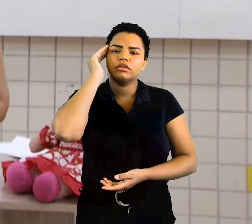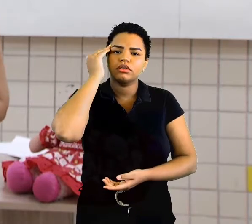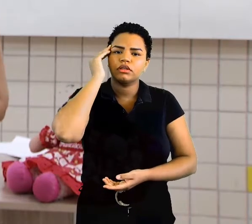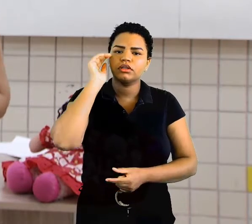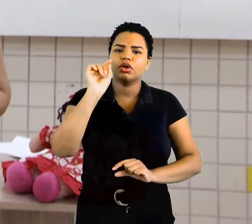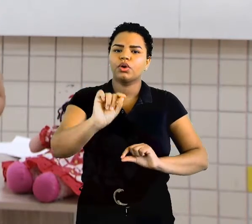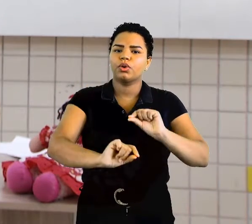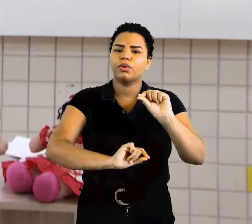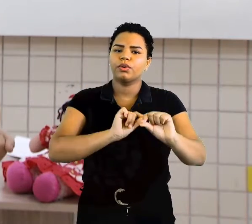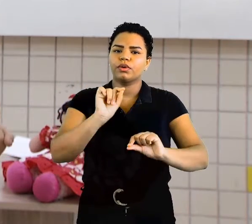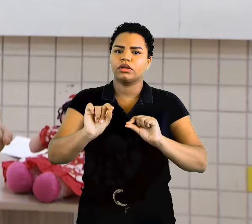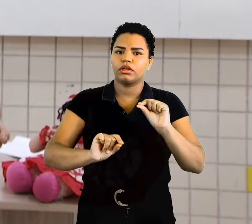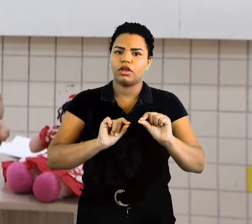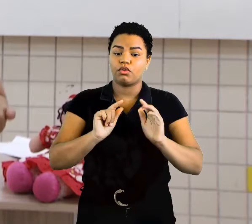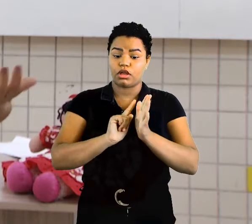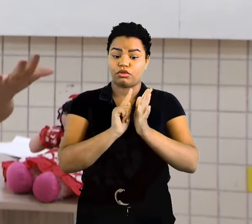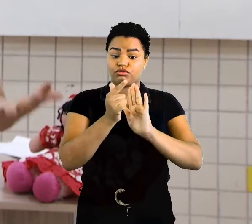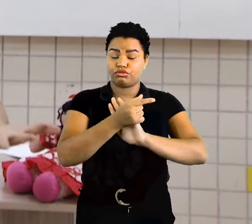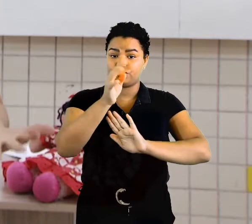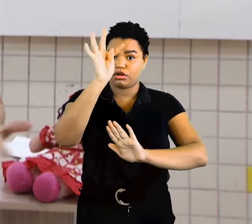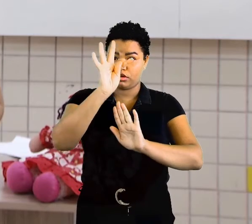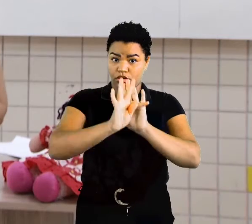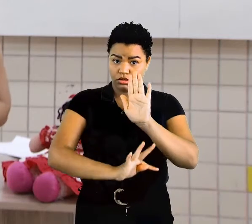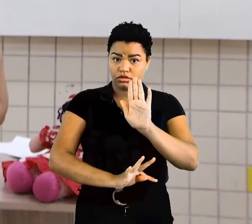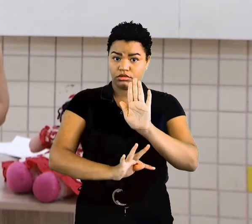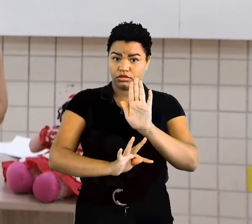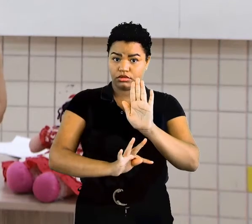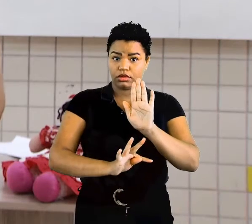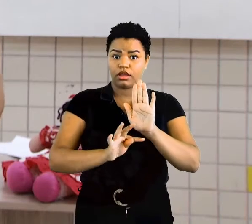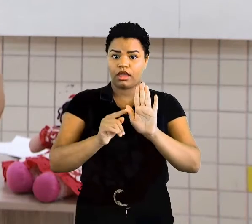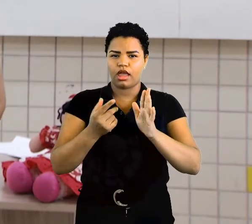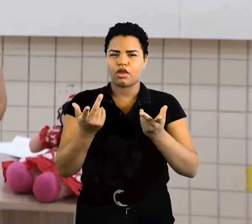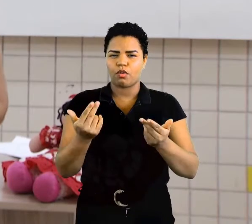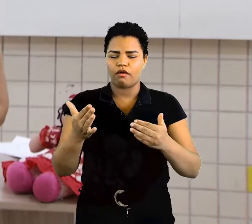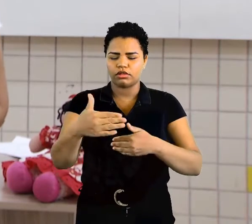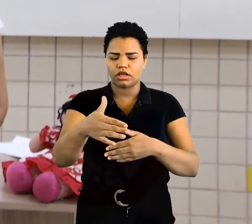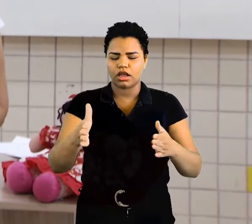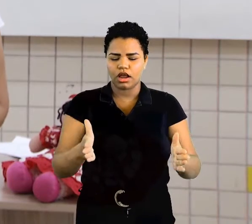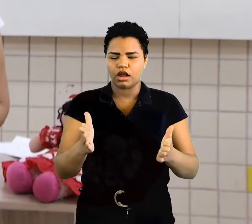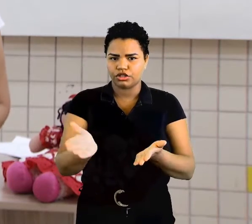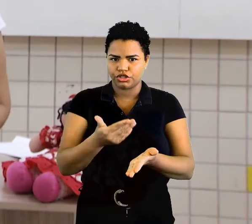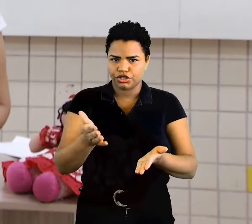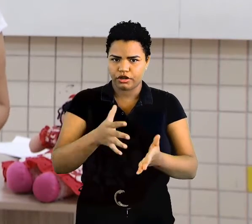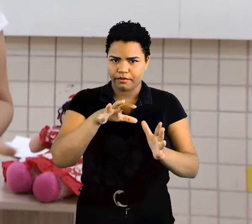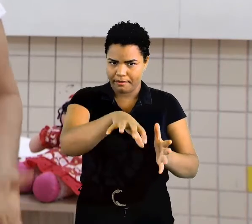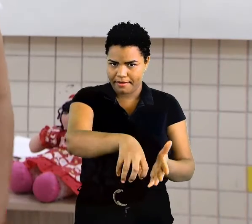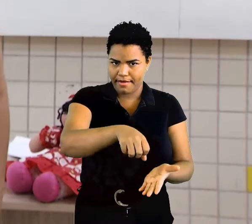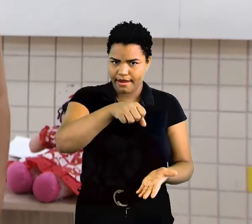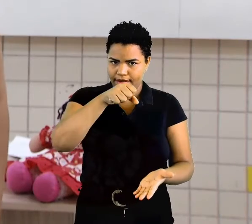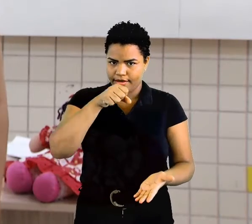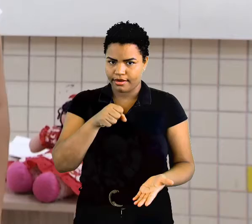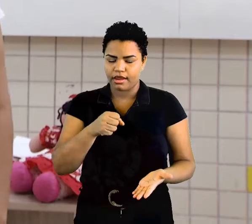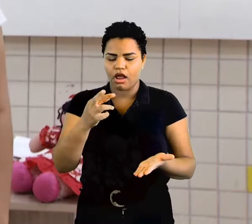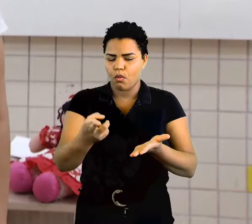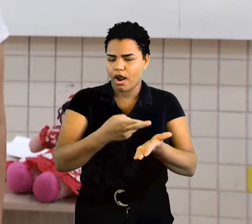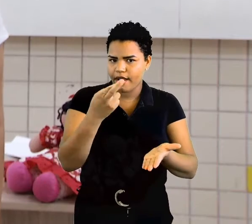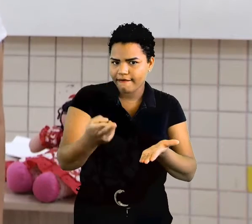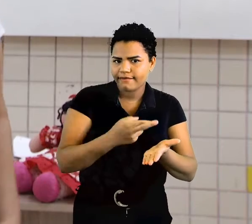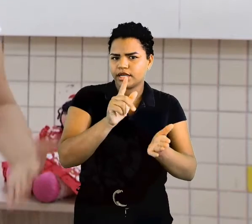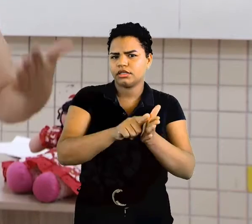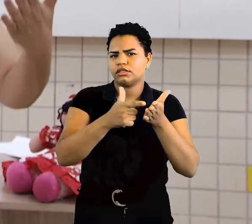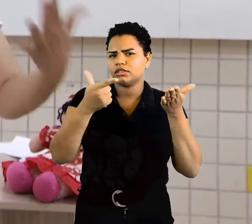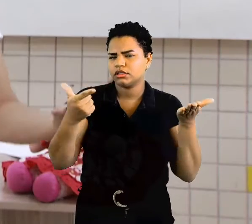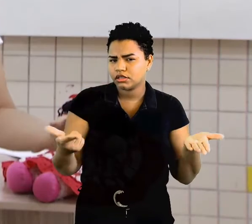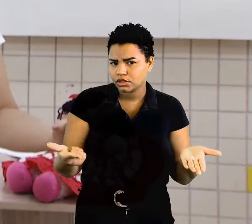gênero textual. É quando você pegar uma caixa de livros, pegar uma revista, um jornal, e aí